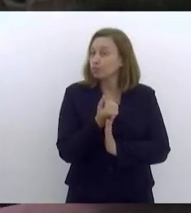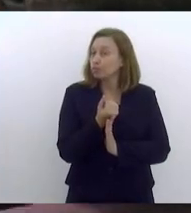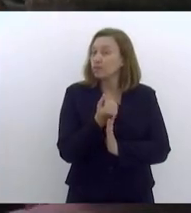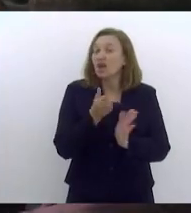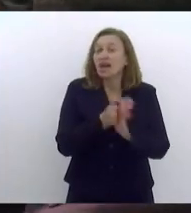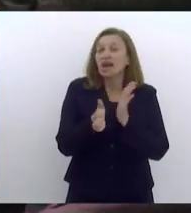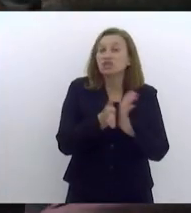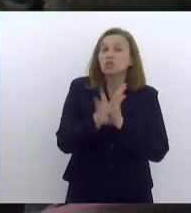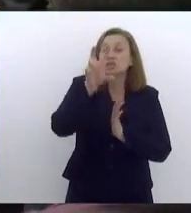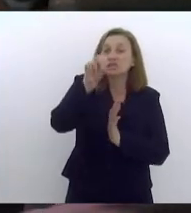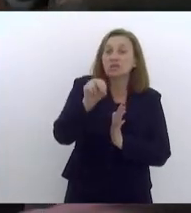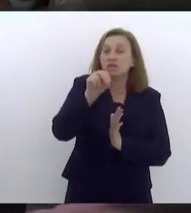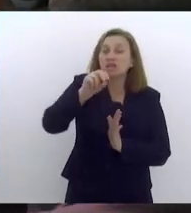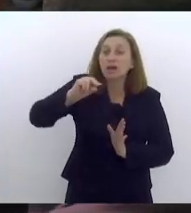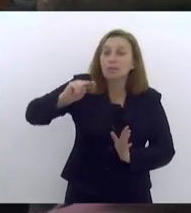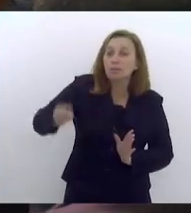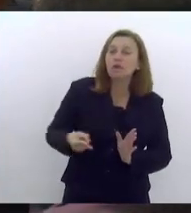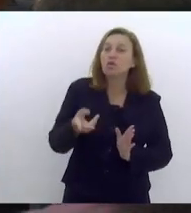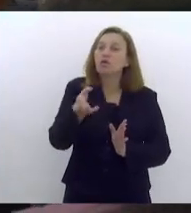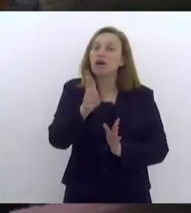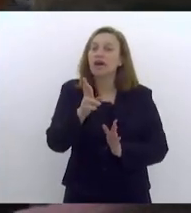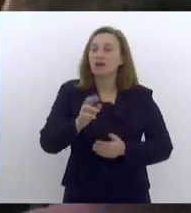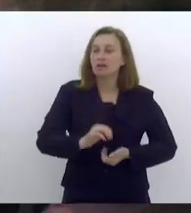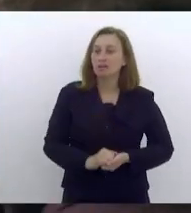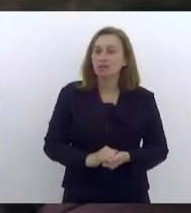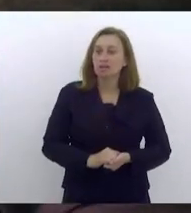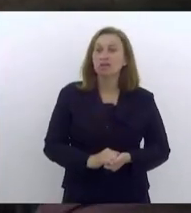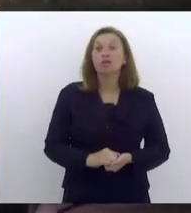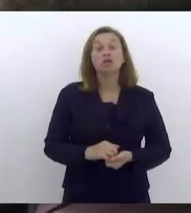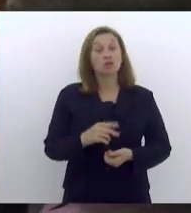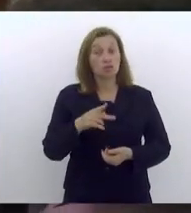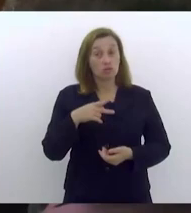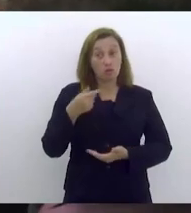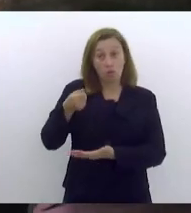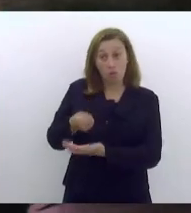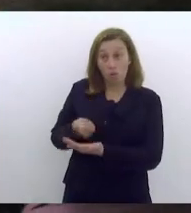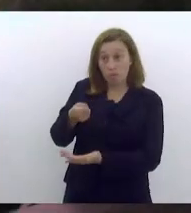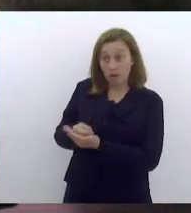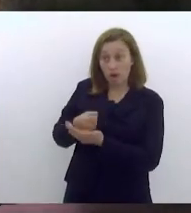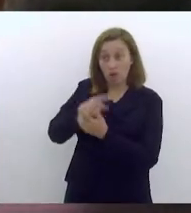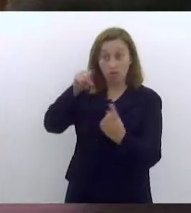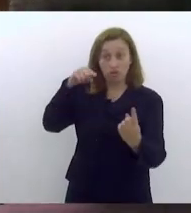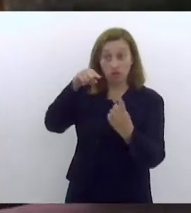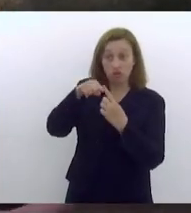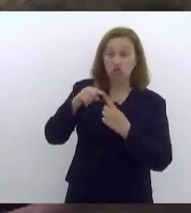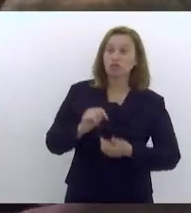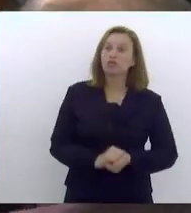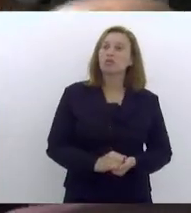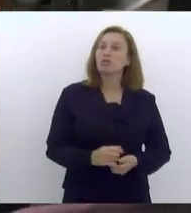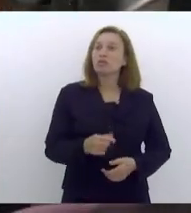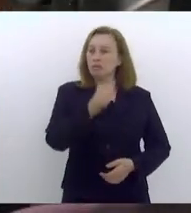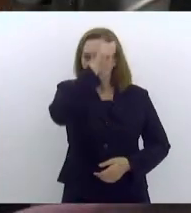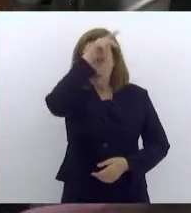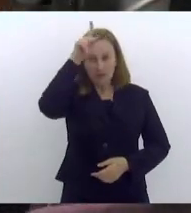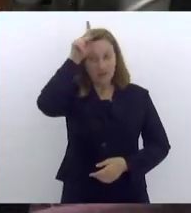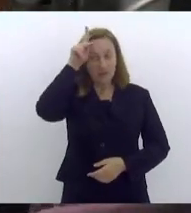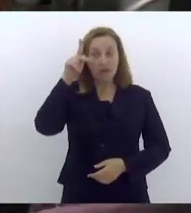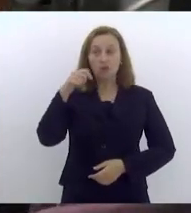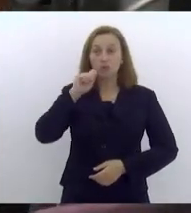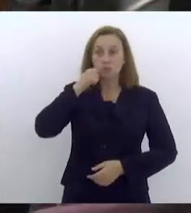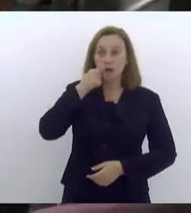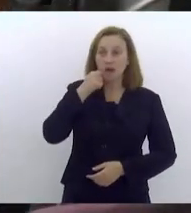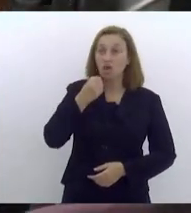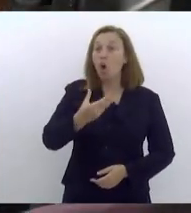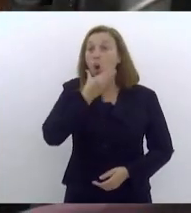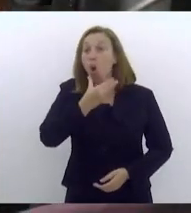gastou R$50 mil para essa excrescência. E eu venho cobrar de forma objetiva aqui o seguinte: prefeito, seja homem